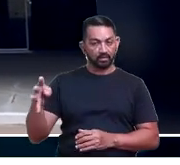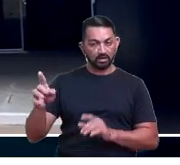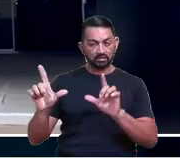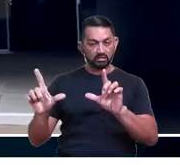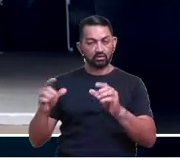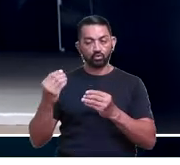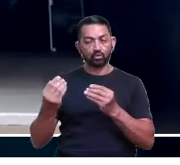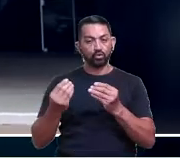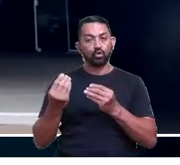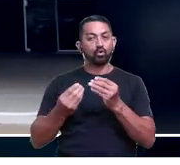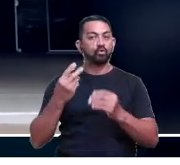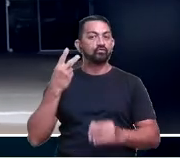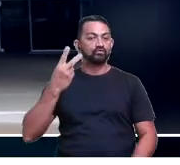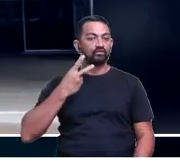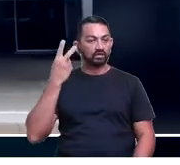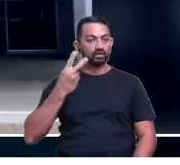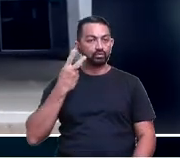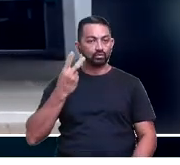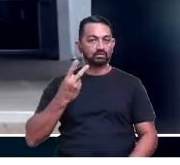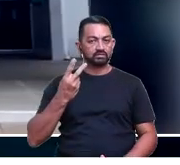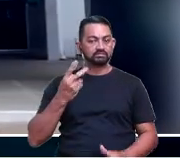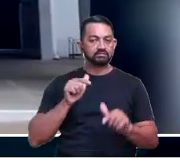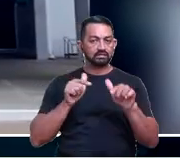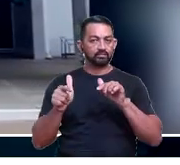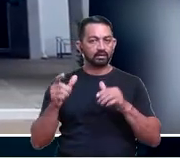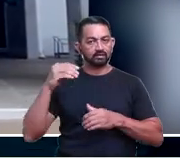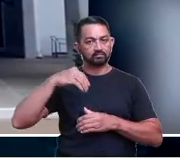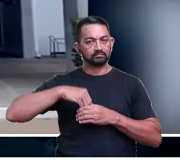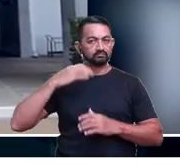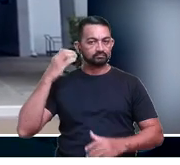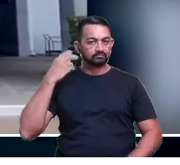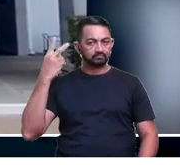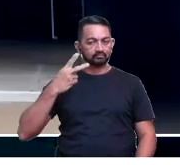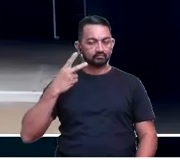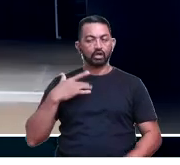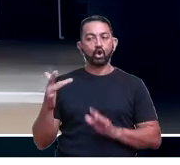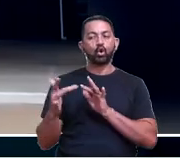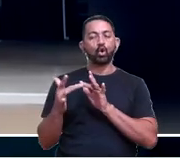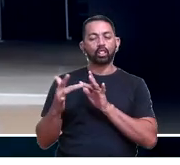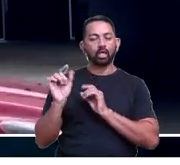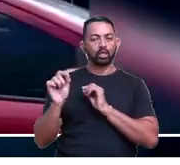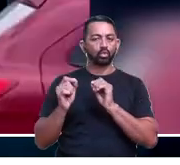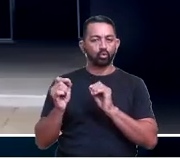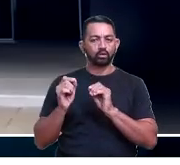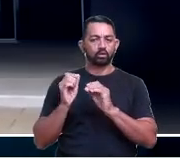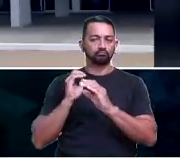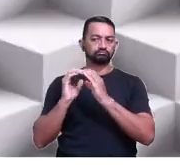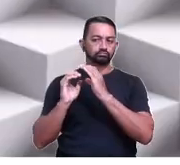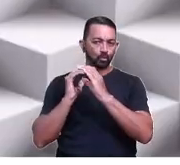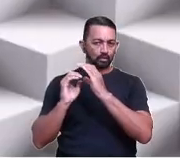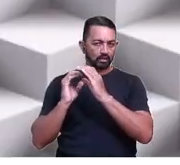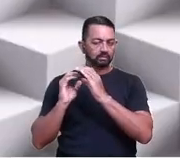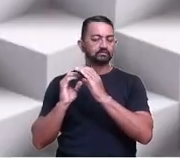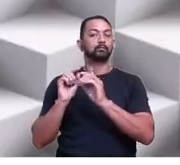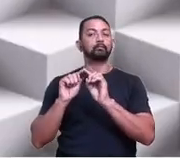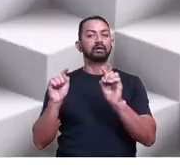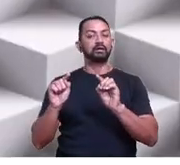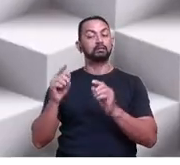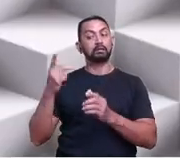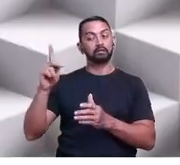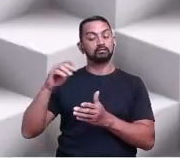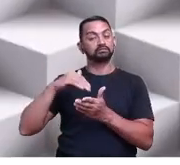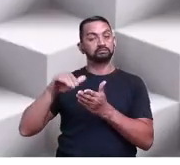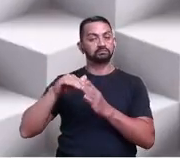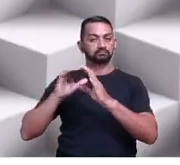planilhas sobre o quadro de vereadores da Casa de Leis. Nós entramos em contato com a assessoria da Câmara Municipal de Imperatriz